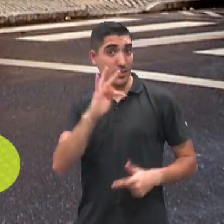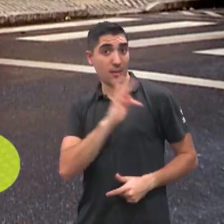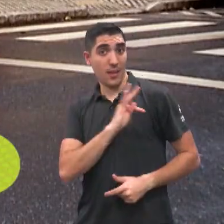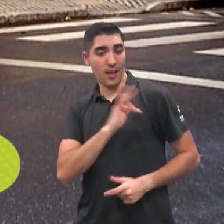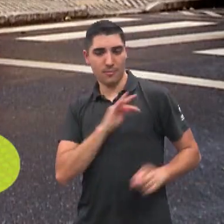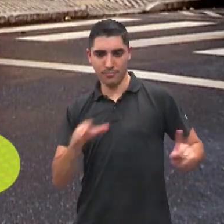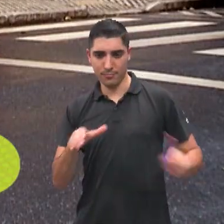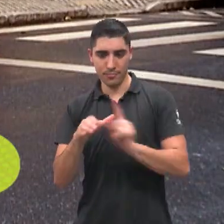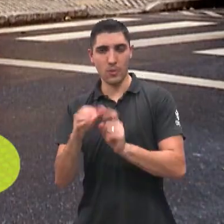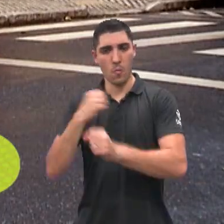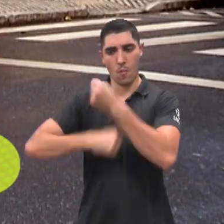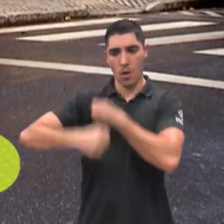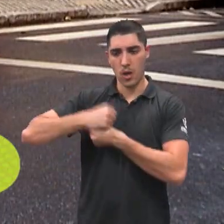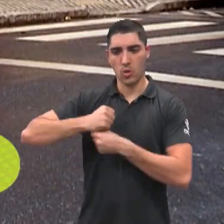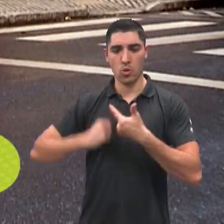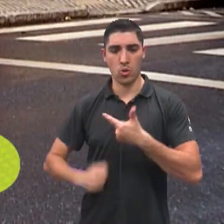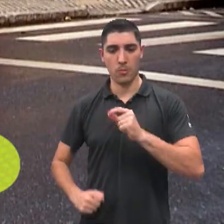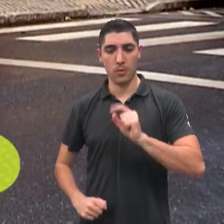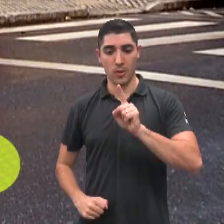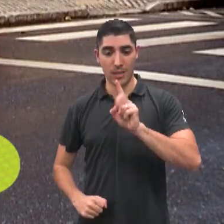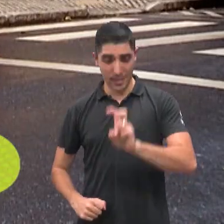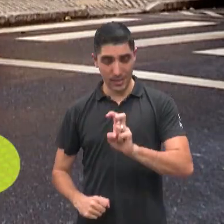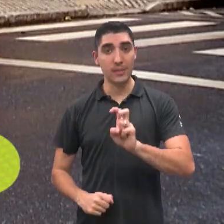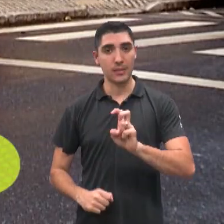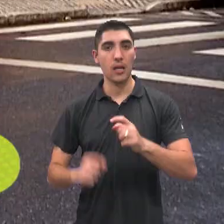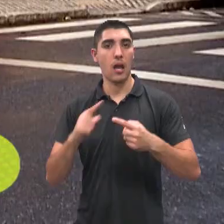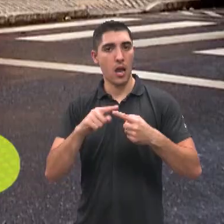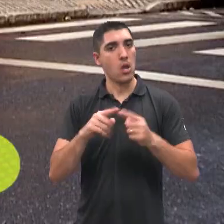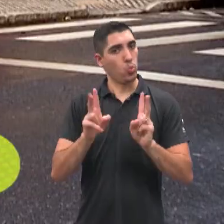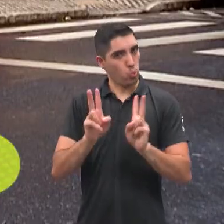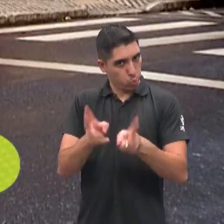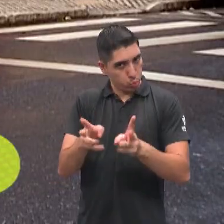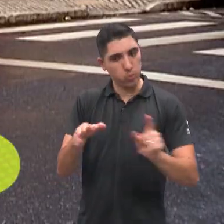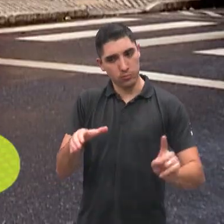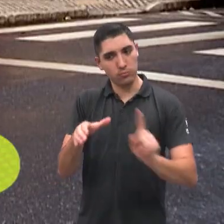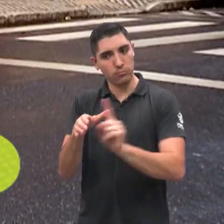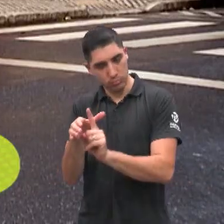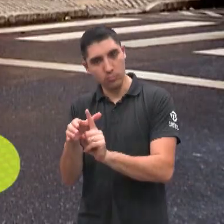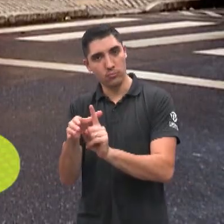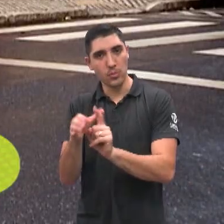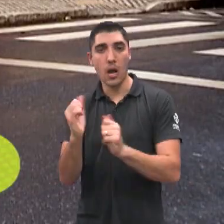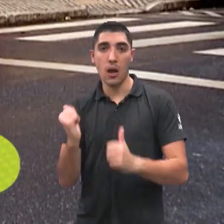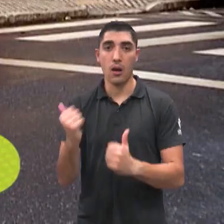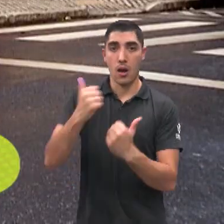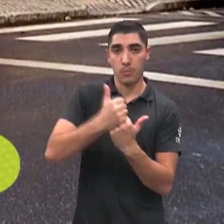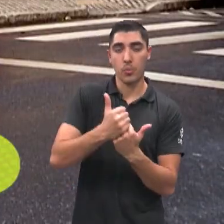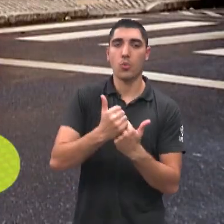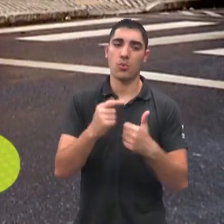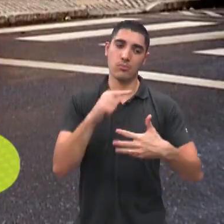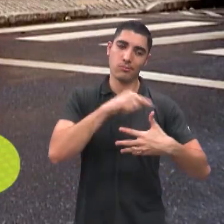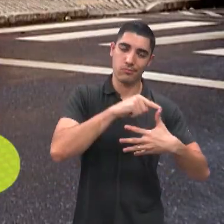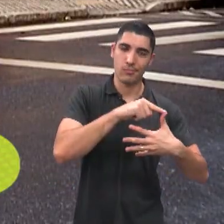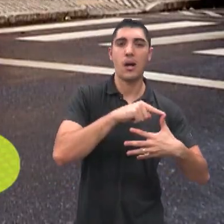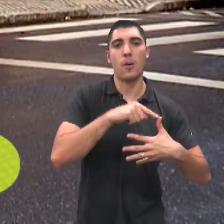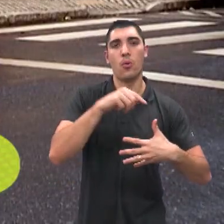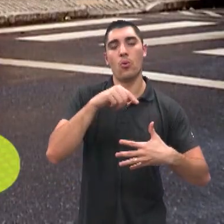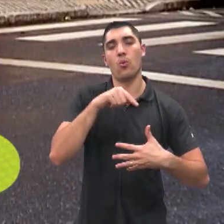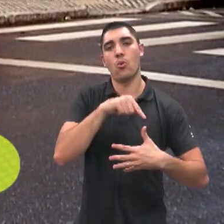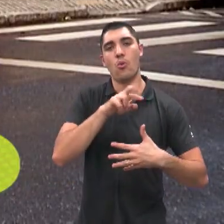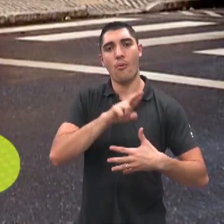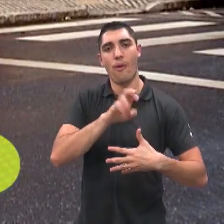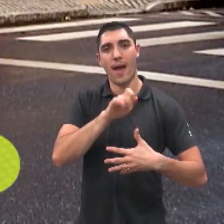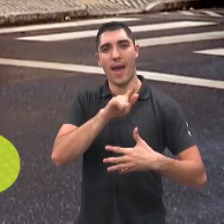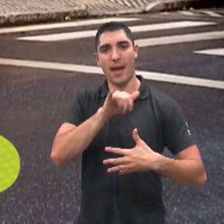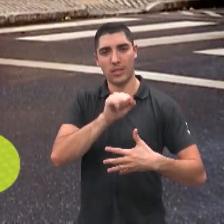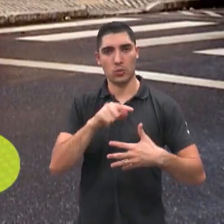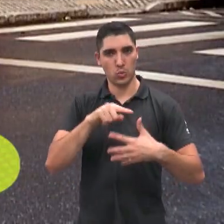de 2015. Ele permanece na equipe, agora continua na sua função de assistente técnico. Dentro de quadra,